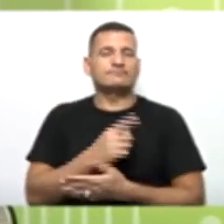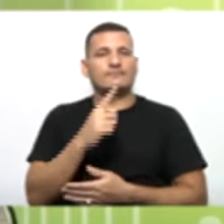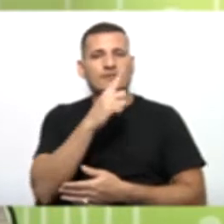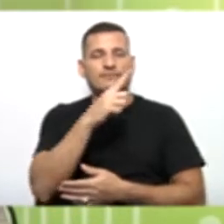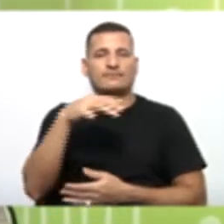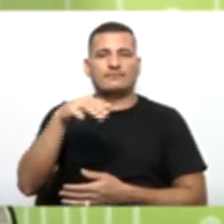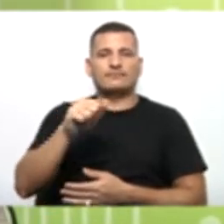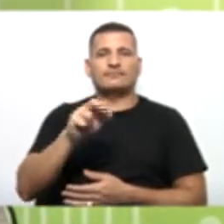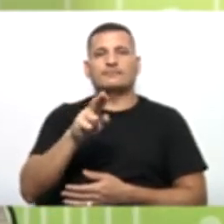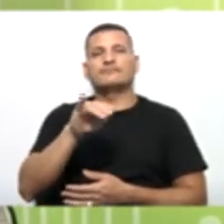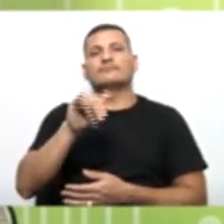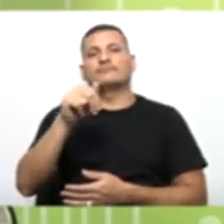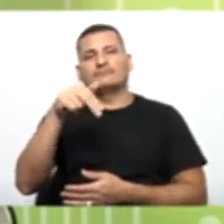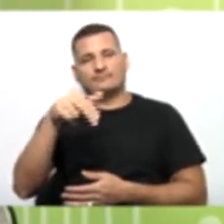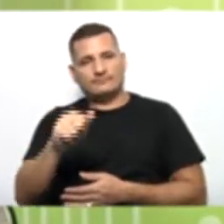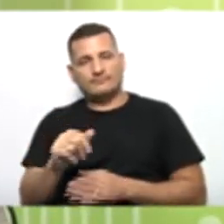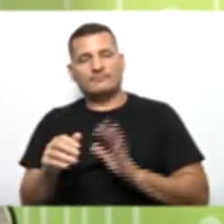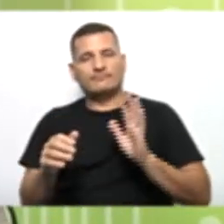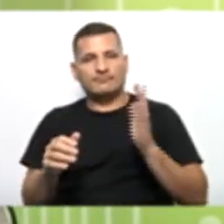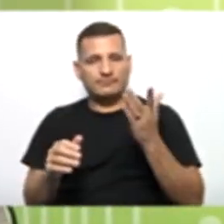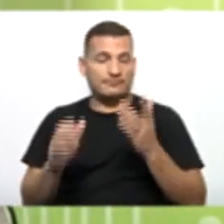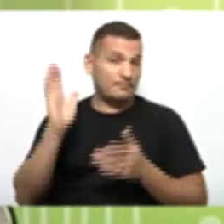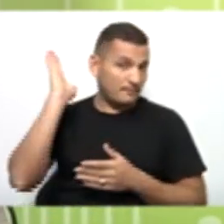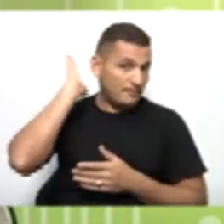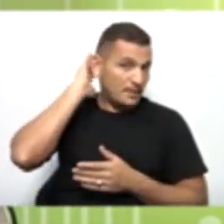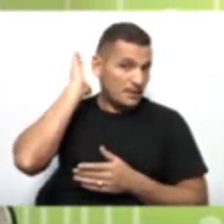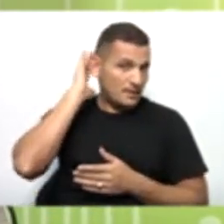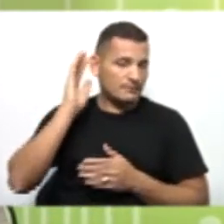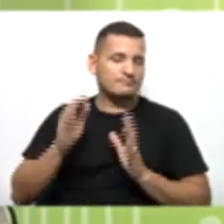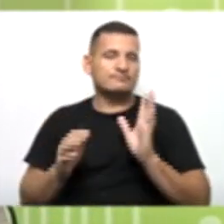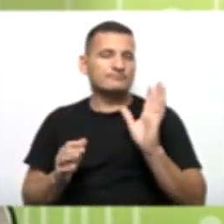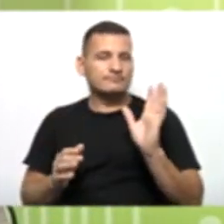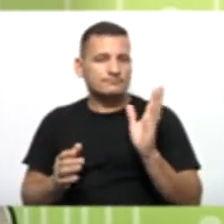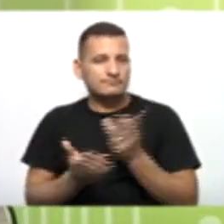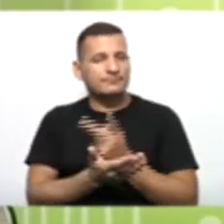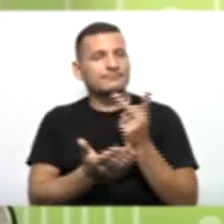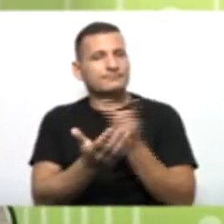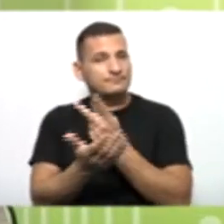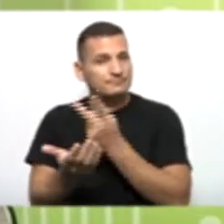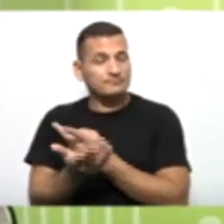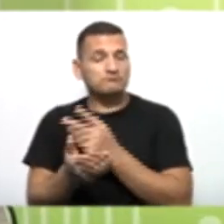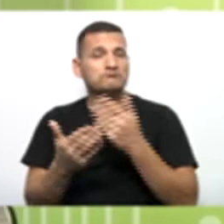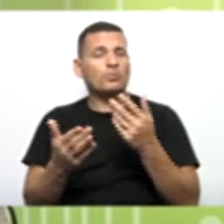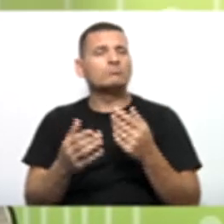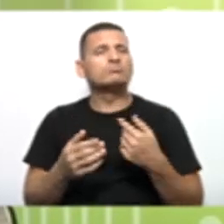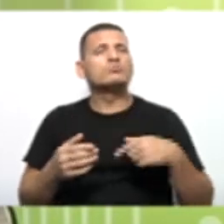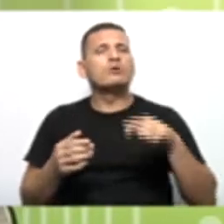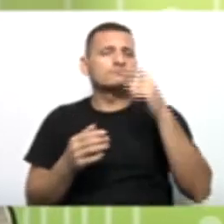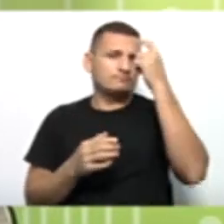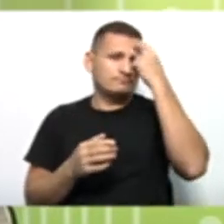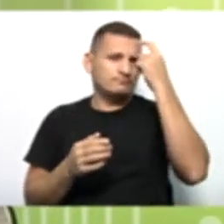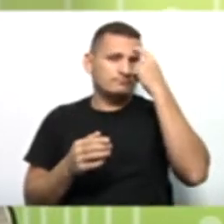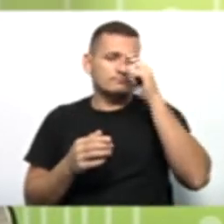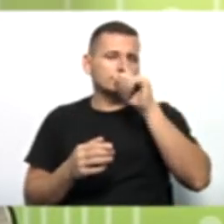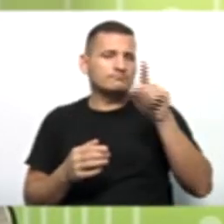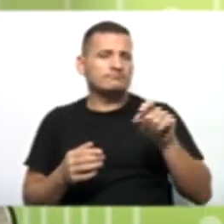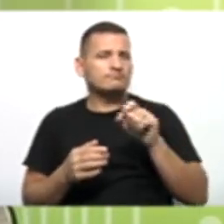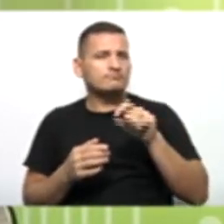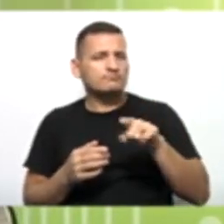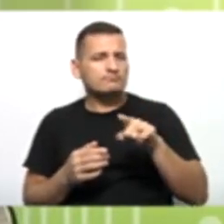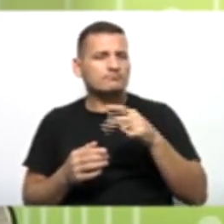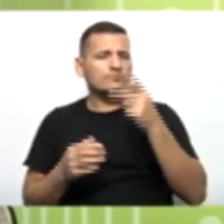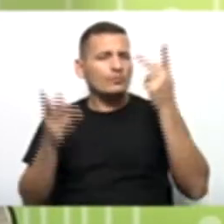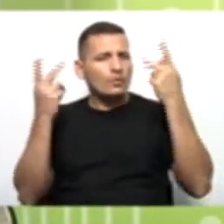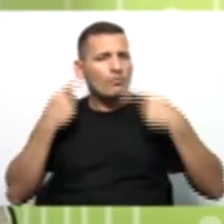Mariana, tivemos aqui o acidente no Pará, e aí algumas perguntas surgem para nós. Quando é que o homem começou